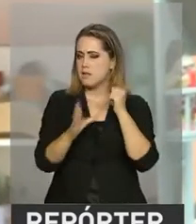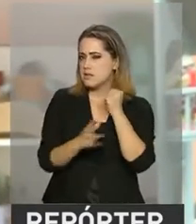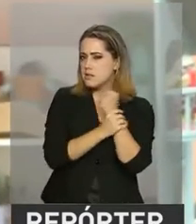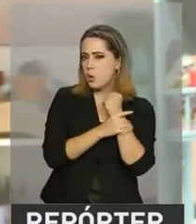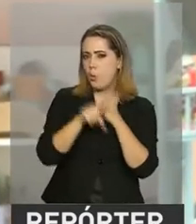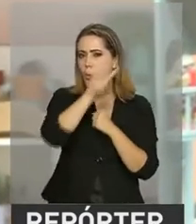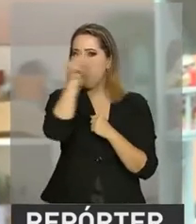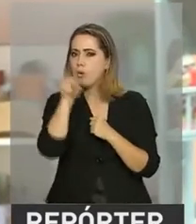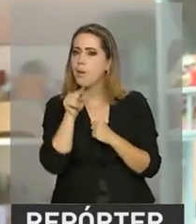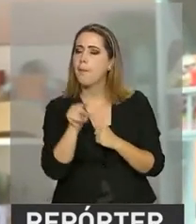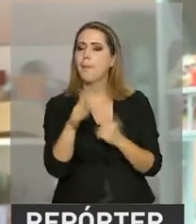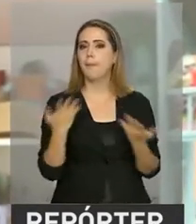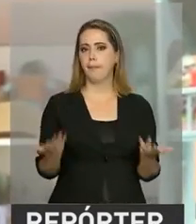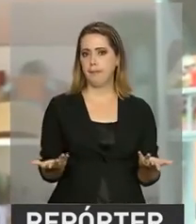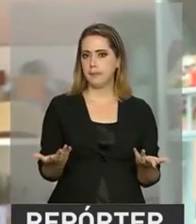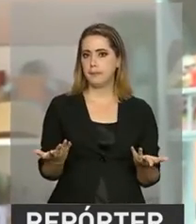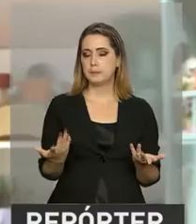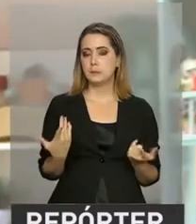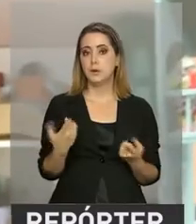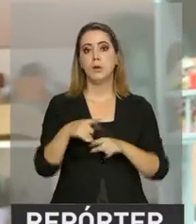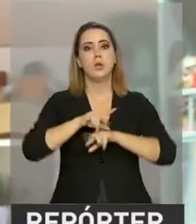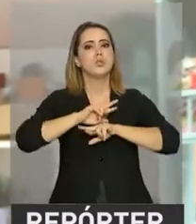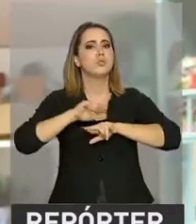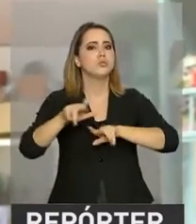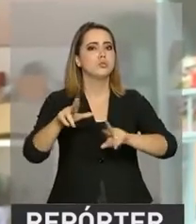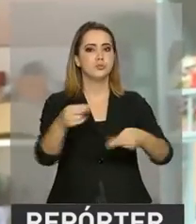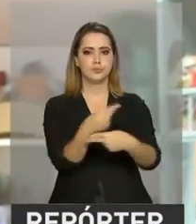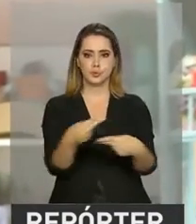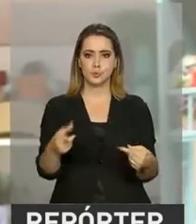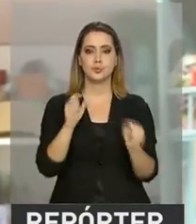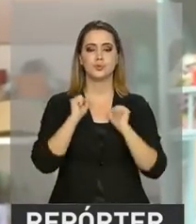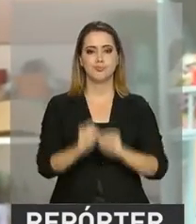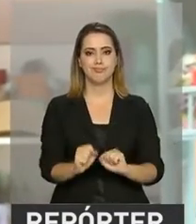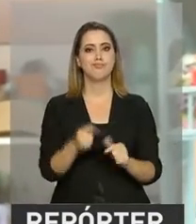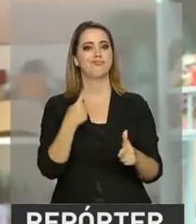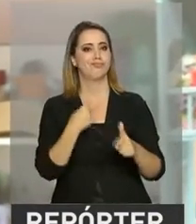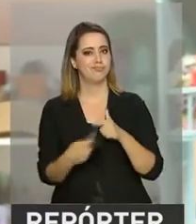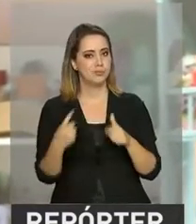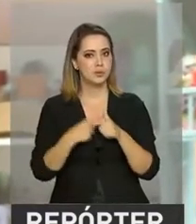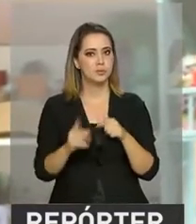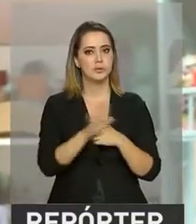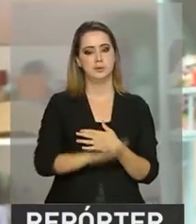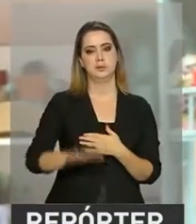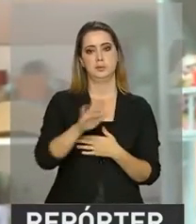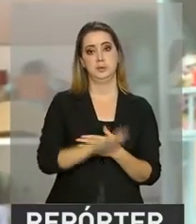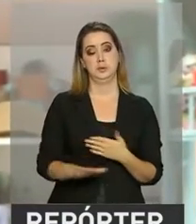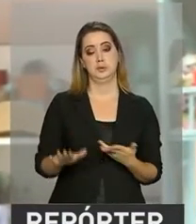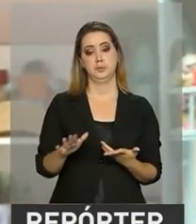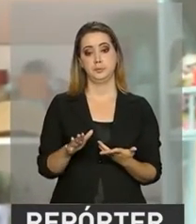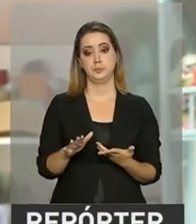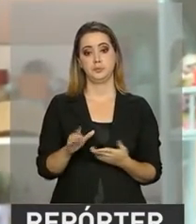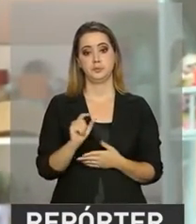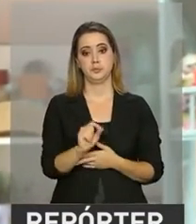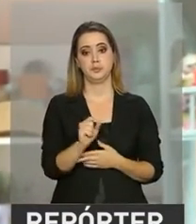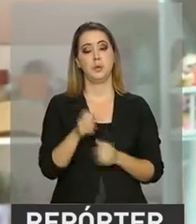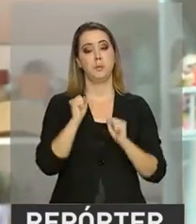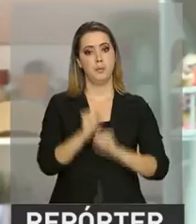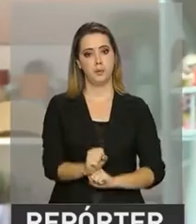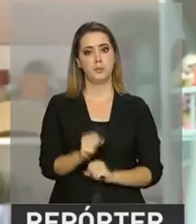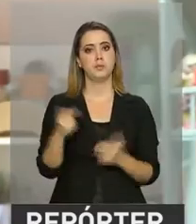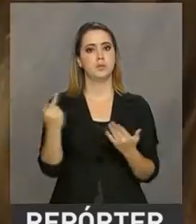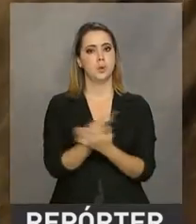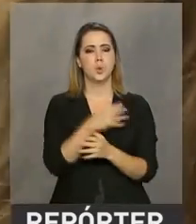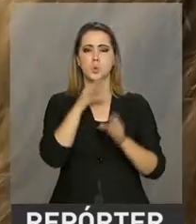de interrogação, tentando reproduzir várias situações inseguras para a criança com esses produtos, né? Para a gente poder fazer